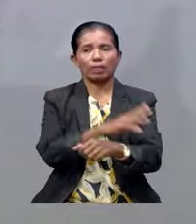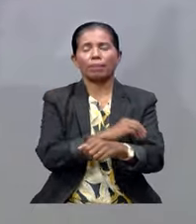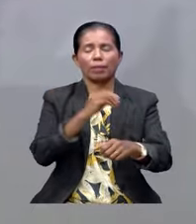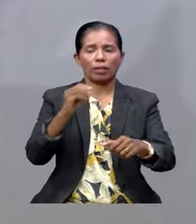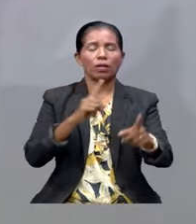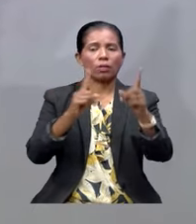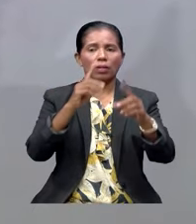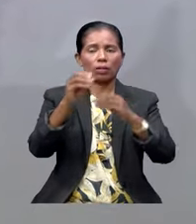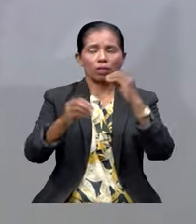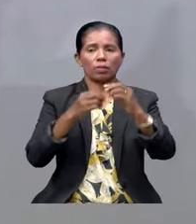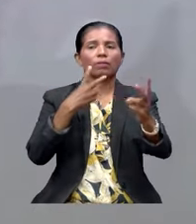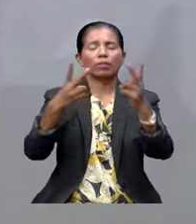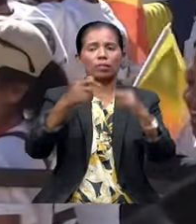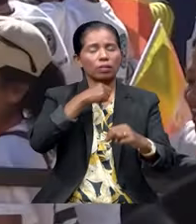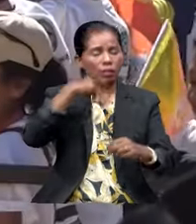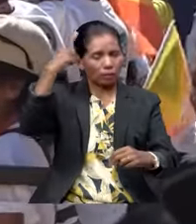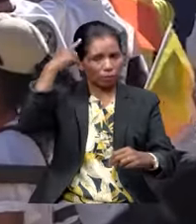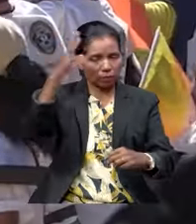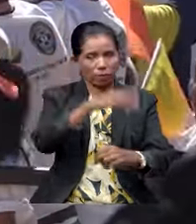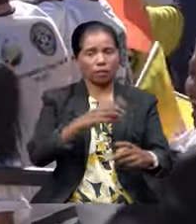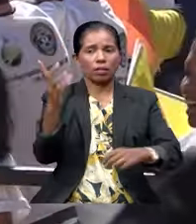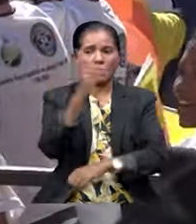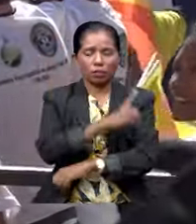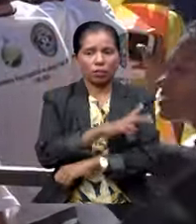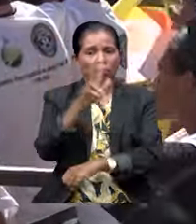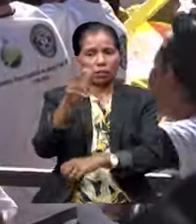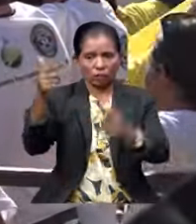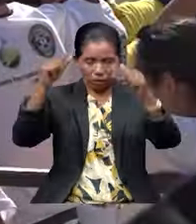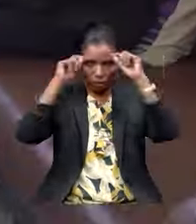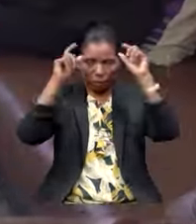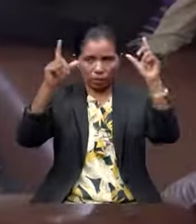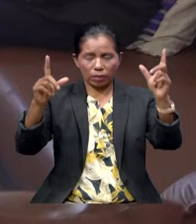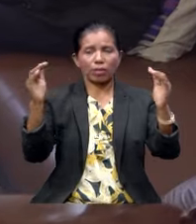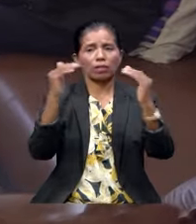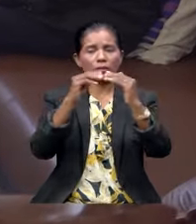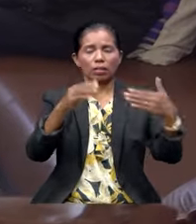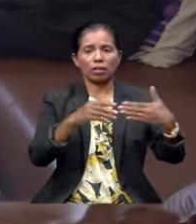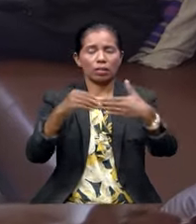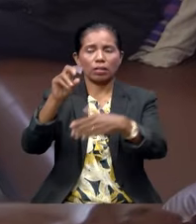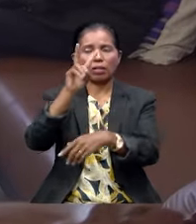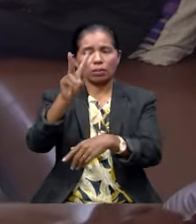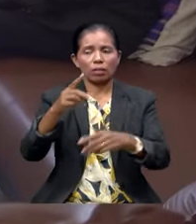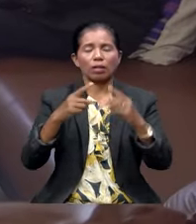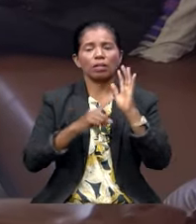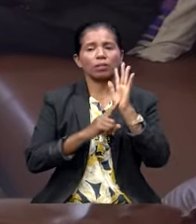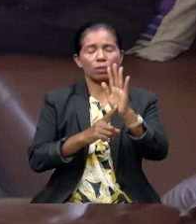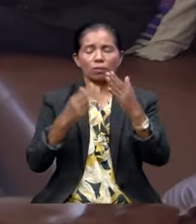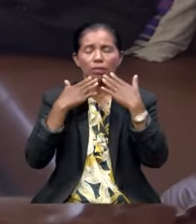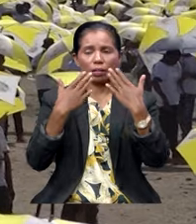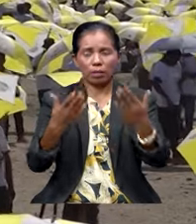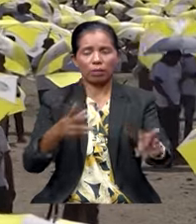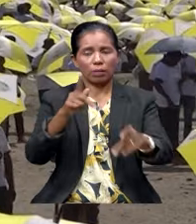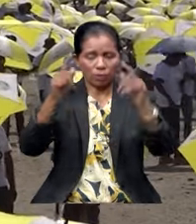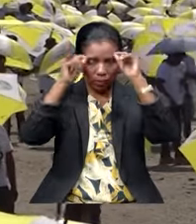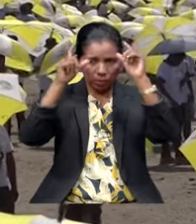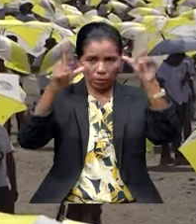Mosco Leconabá, visita Santo Padre Francisco durante Lorontolo e Timor-Leste. A foi no encontro líder na Inruané, a to agradecimento ao povo Timor-Leste,